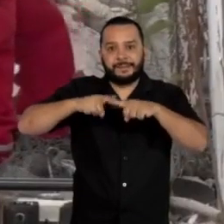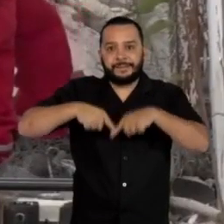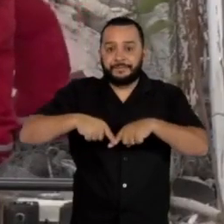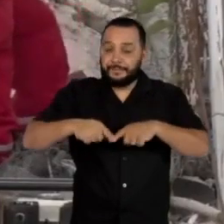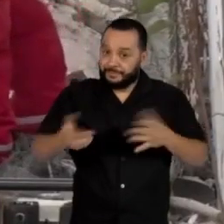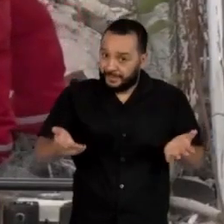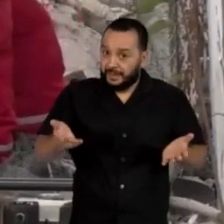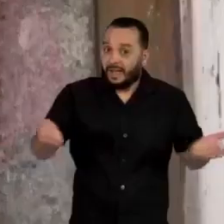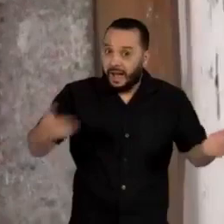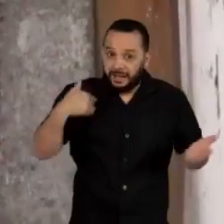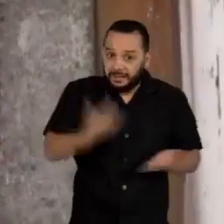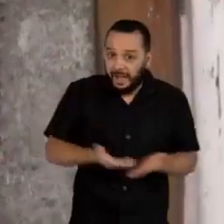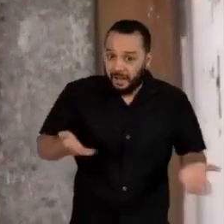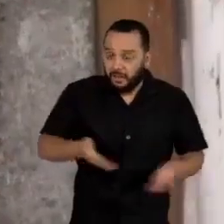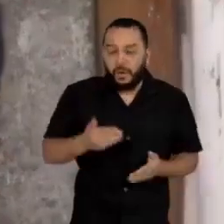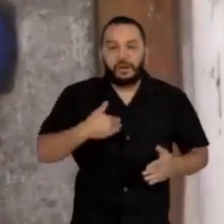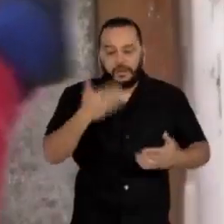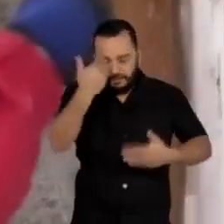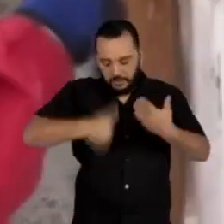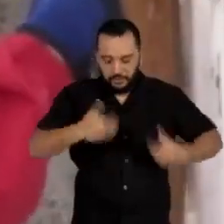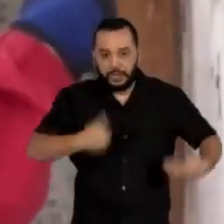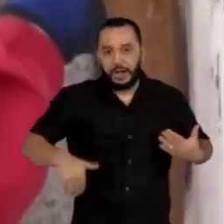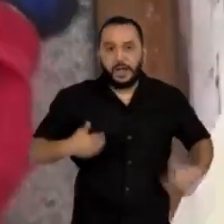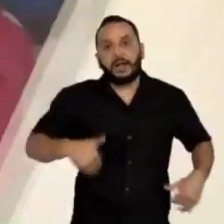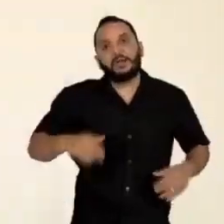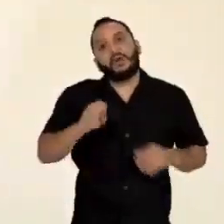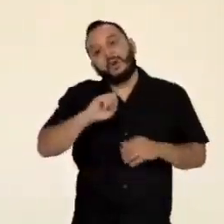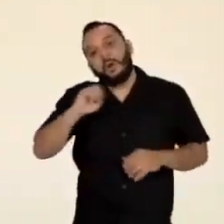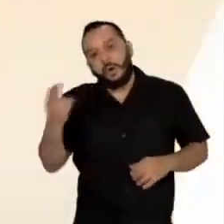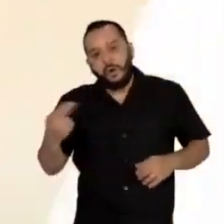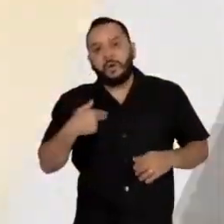houve registro de feridos ou danos materiais.